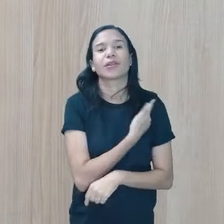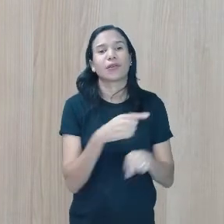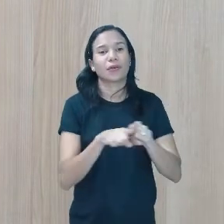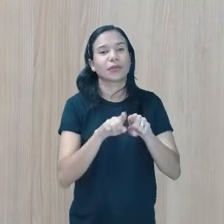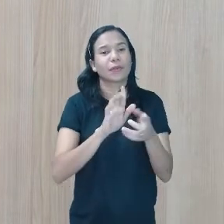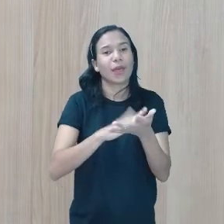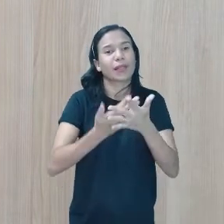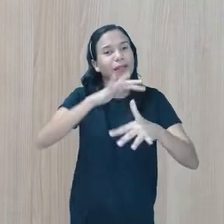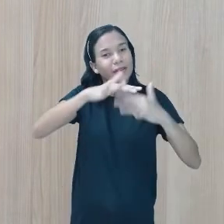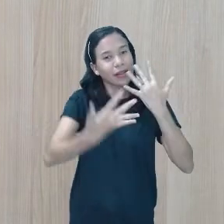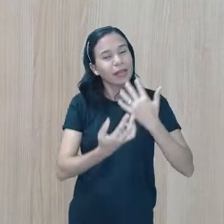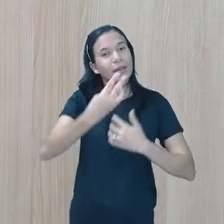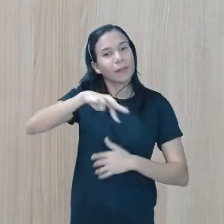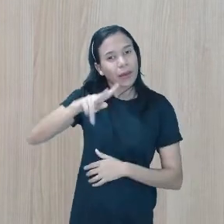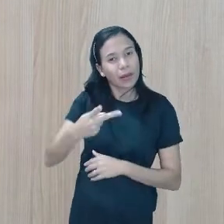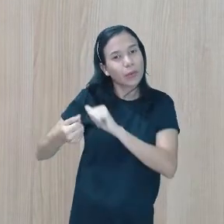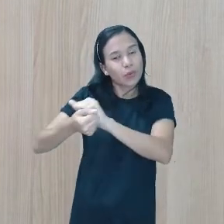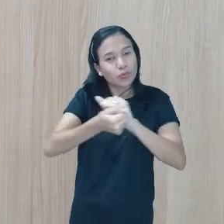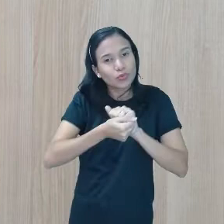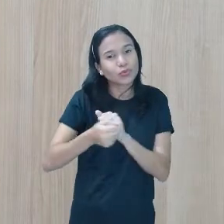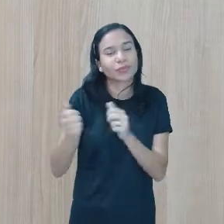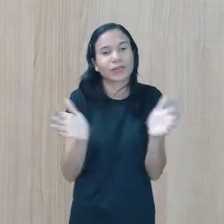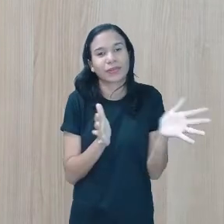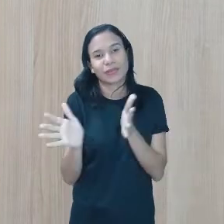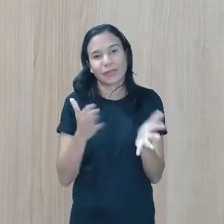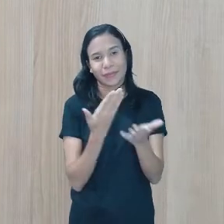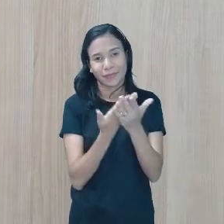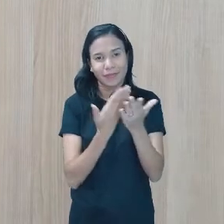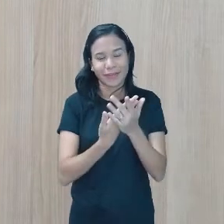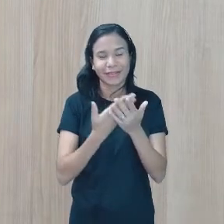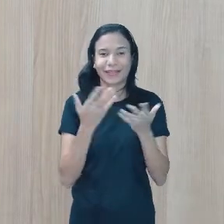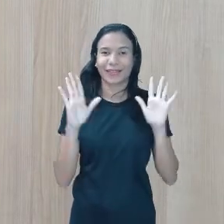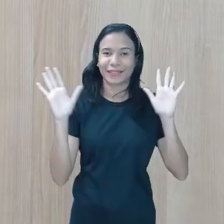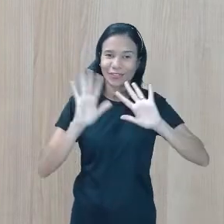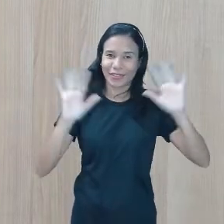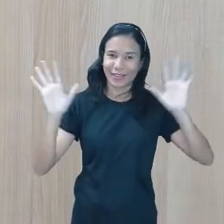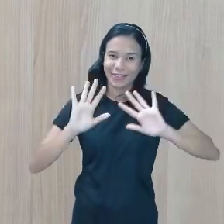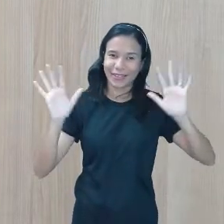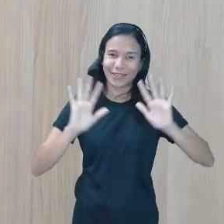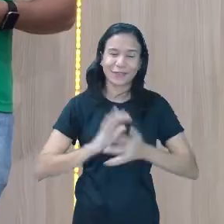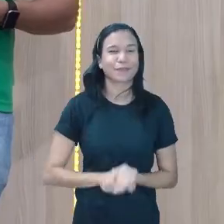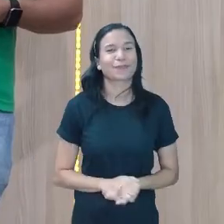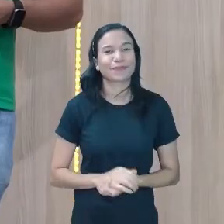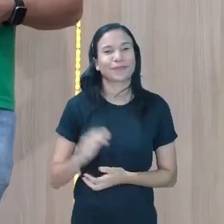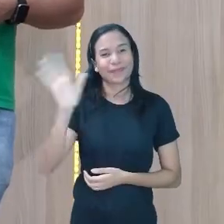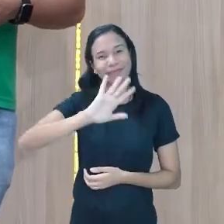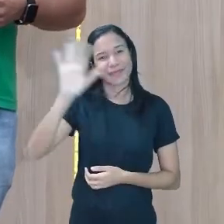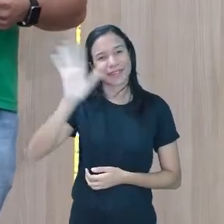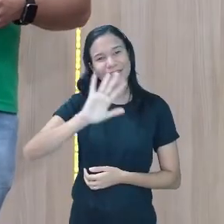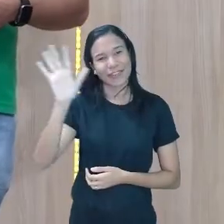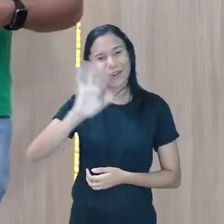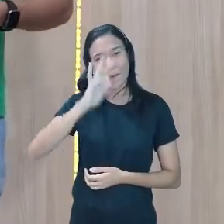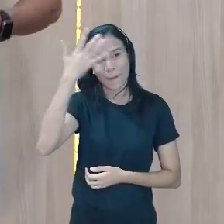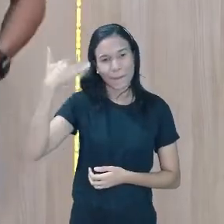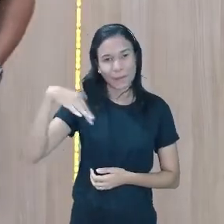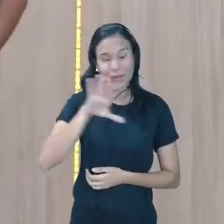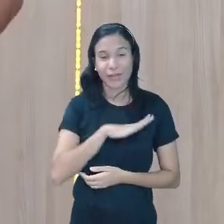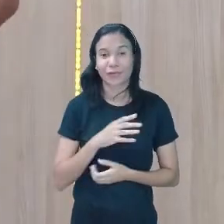a nossa intérprete Helena, que esteve conosco abrilhantando a nossa aula. Tchau, tchau, pessoal. Tchau, tchau,